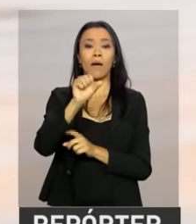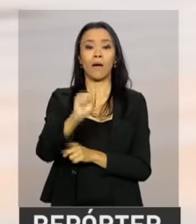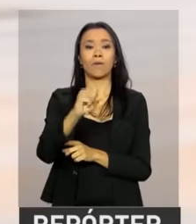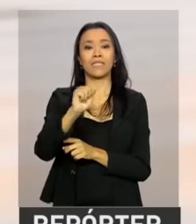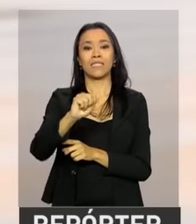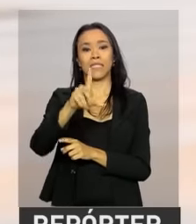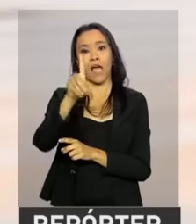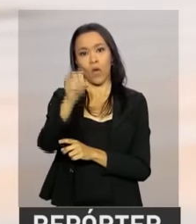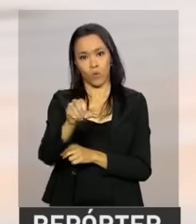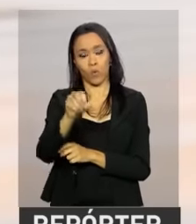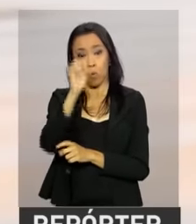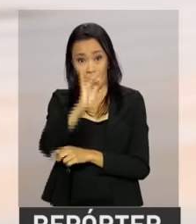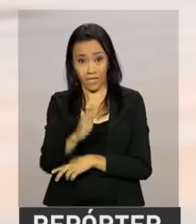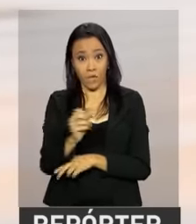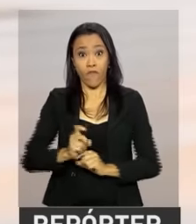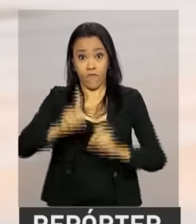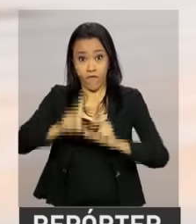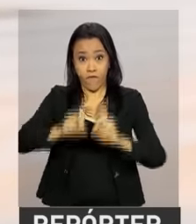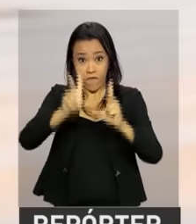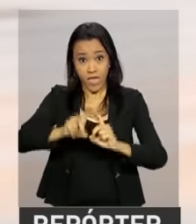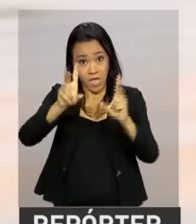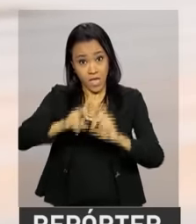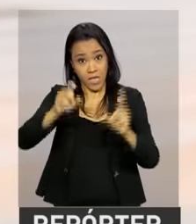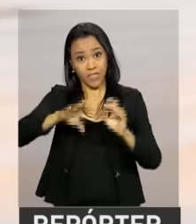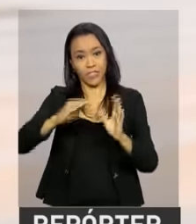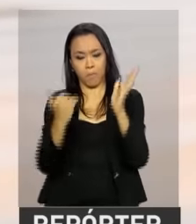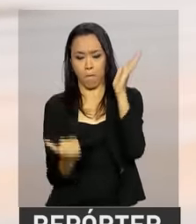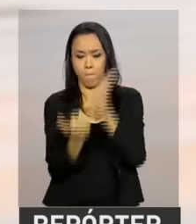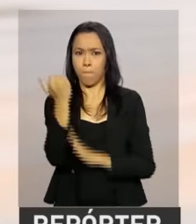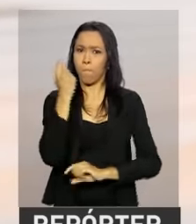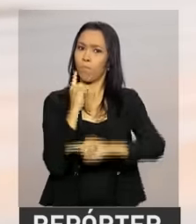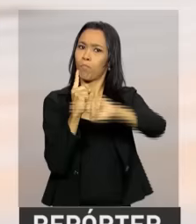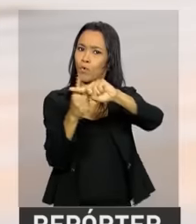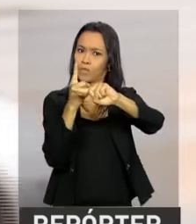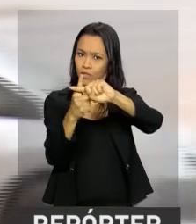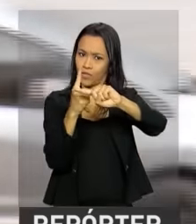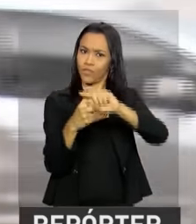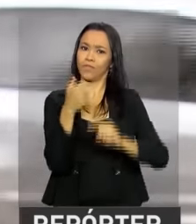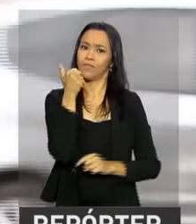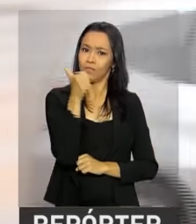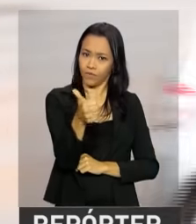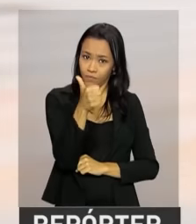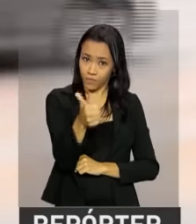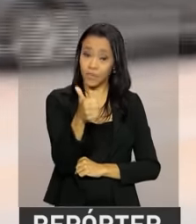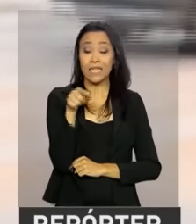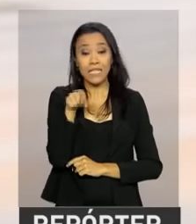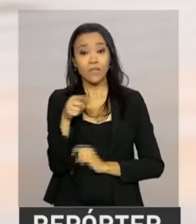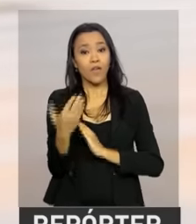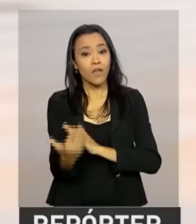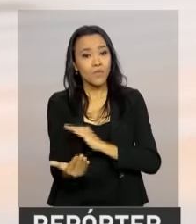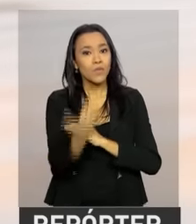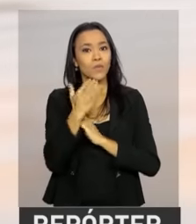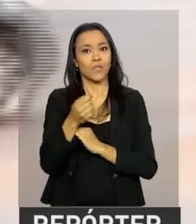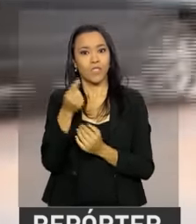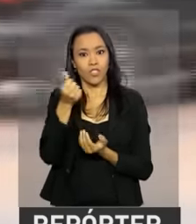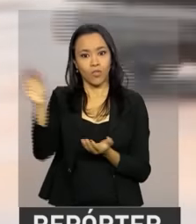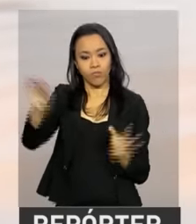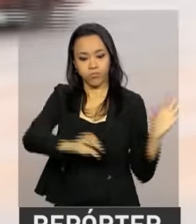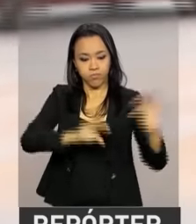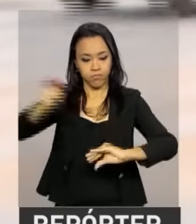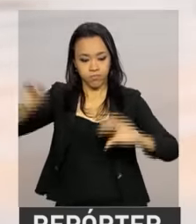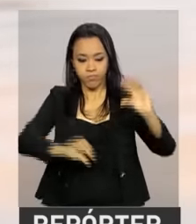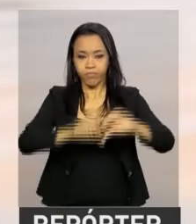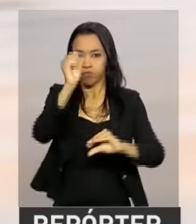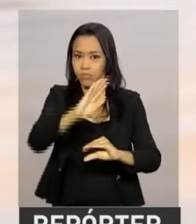vende mais do que compra esse saldo fica positivo ou seja registra superavit isso ajuda a atrair investimentos e